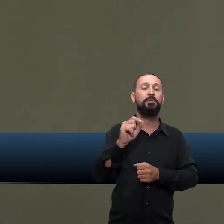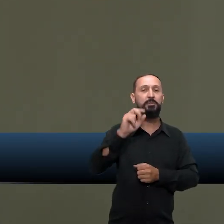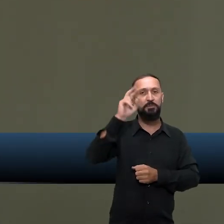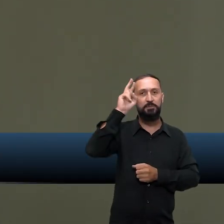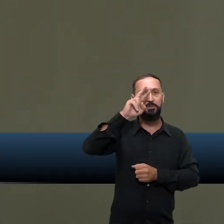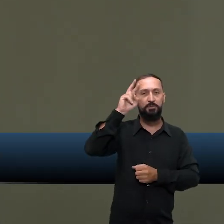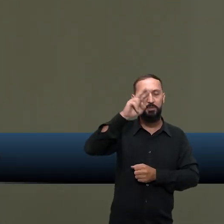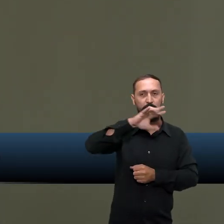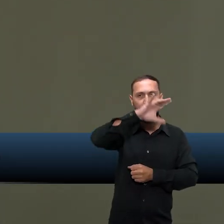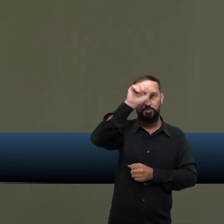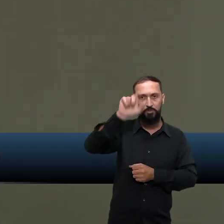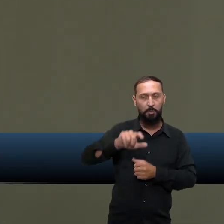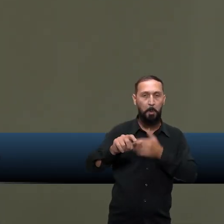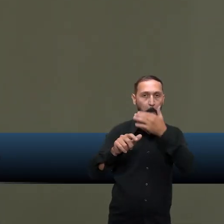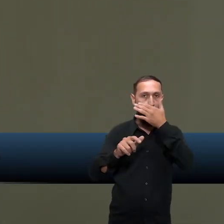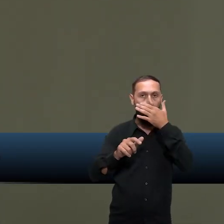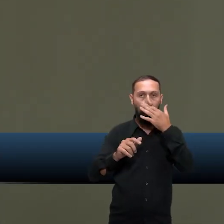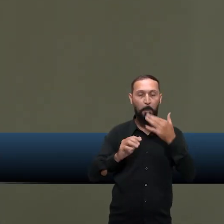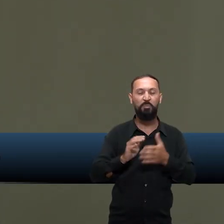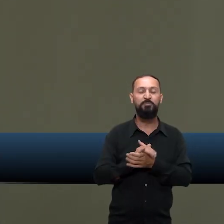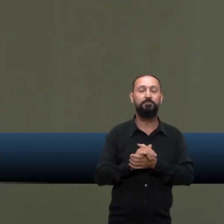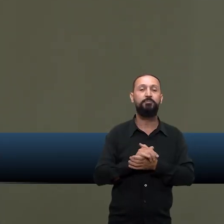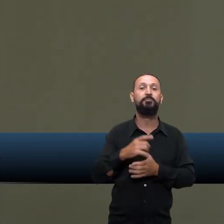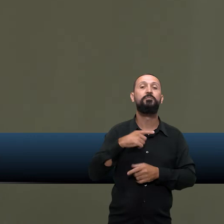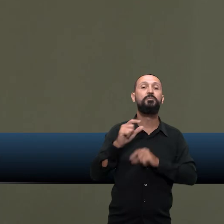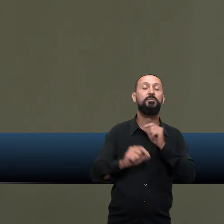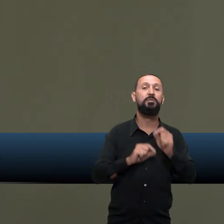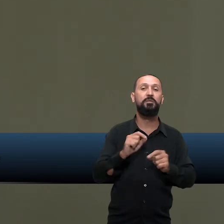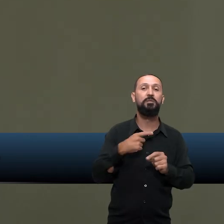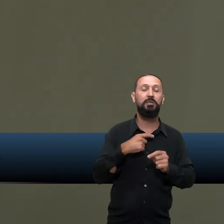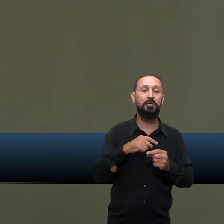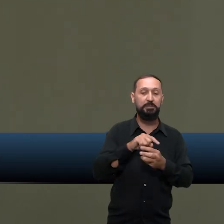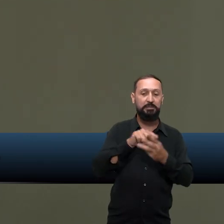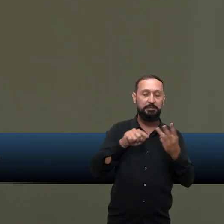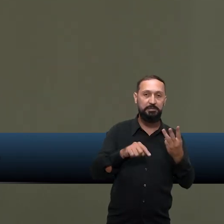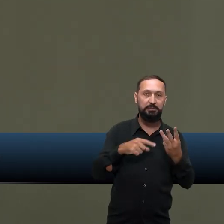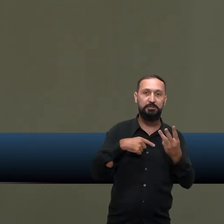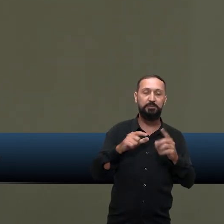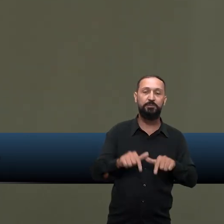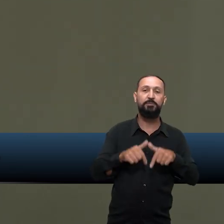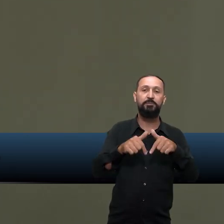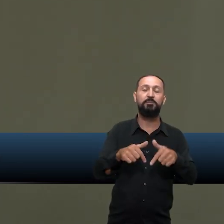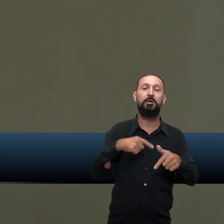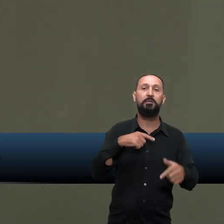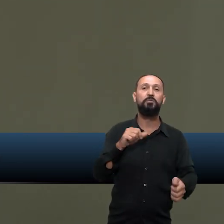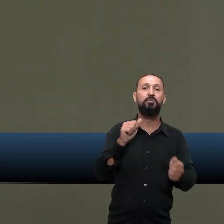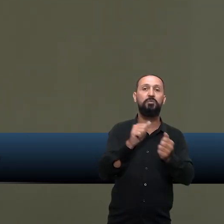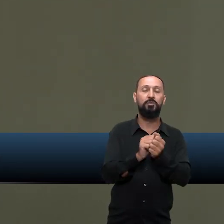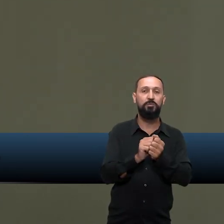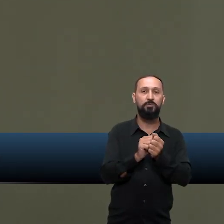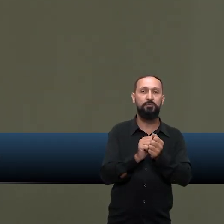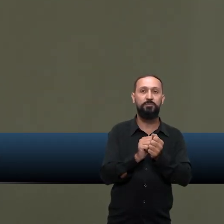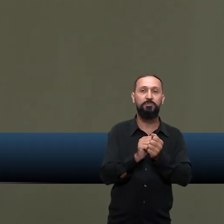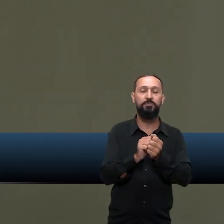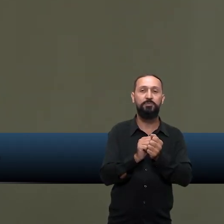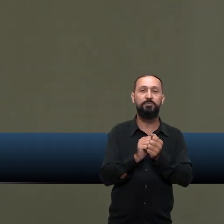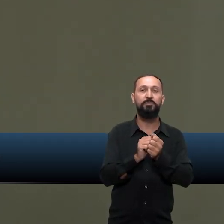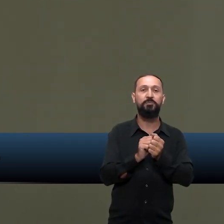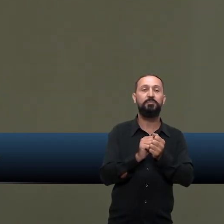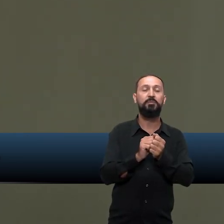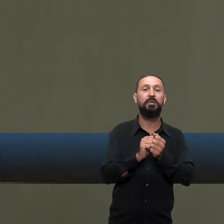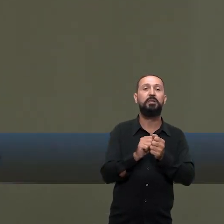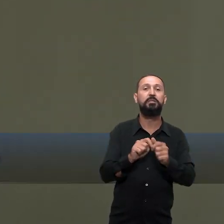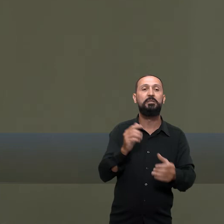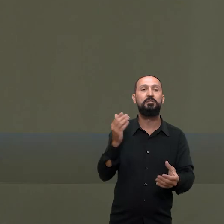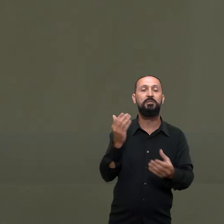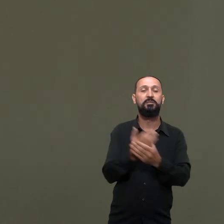da história do Estado do Mato Grosso do Sul, além do que essas 3 ações constam no rol das